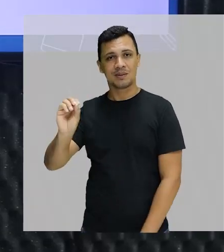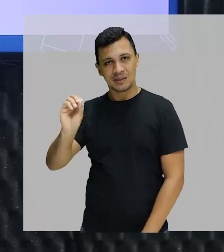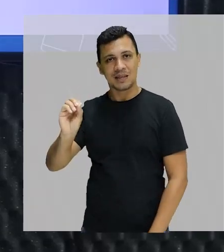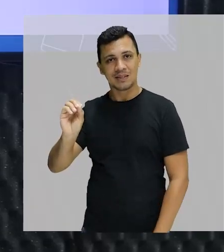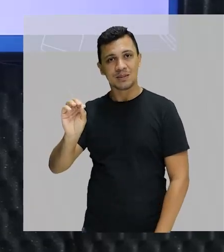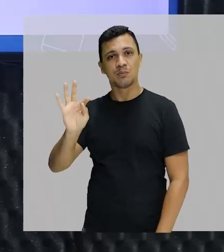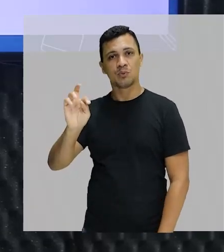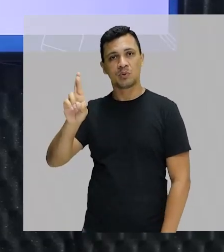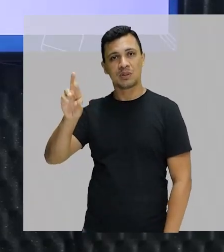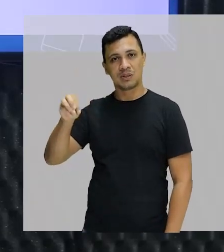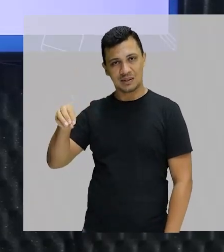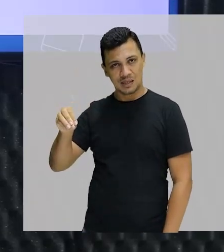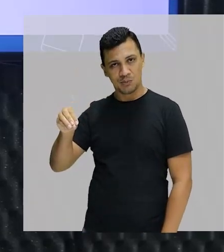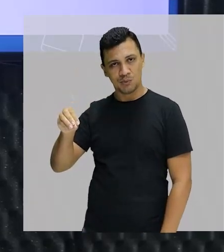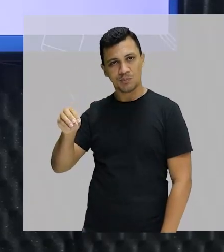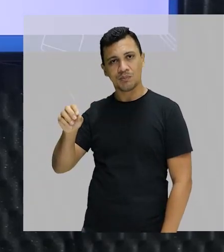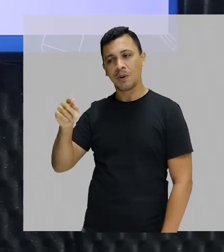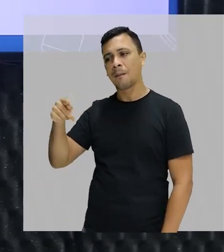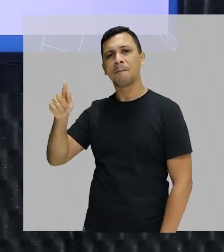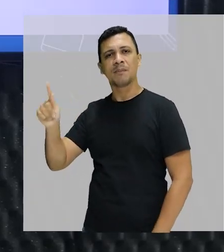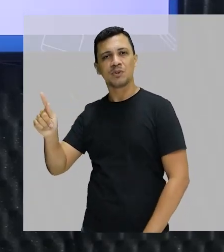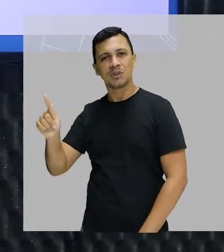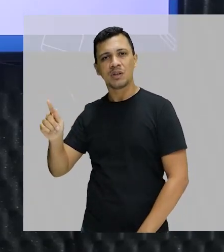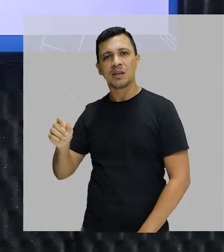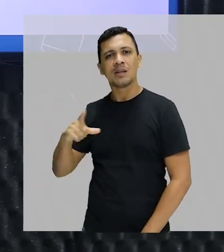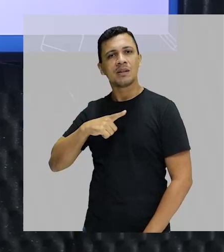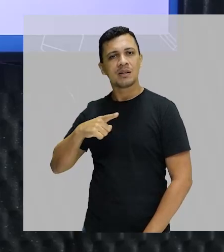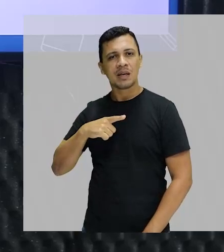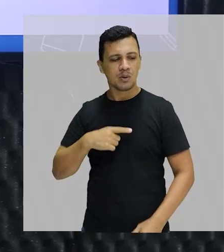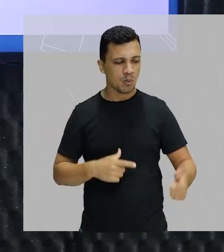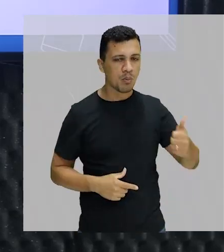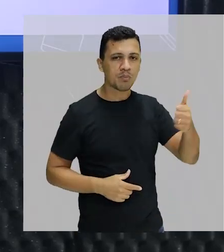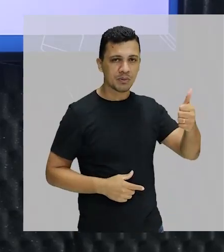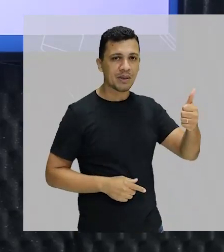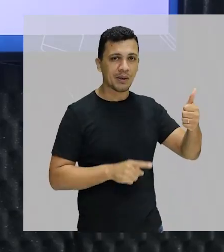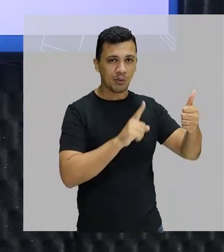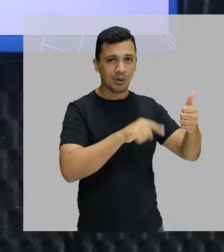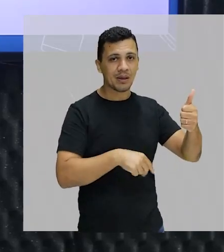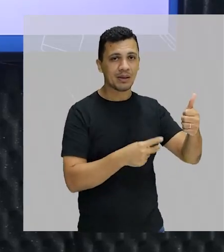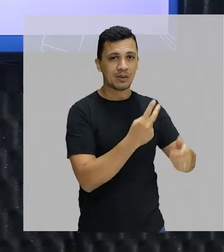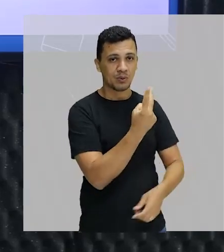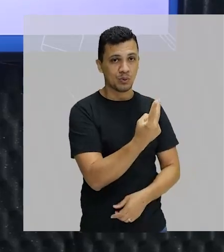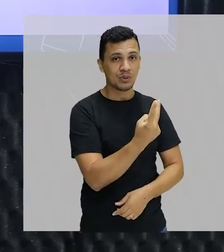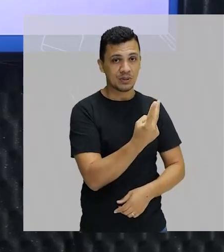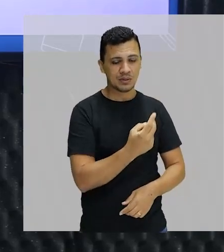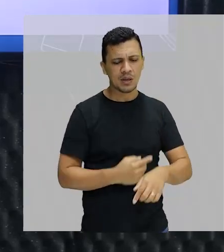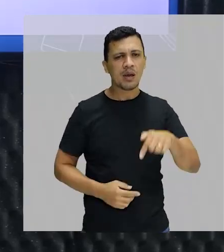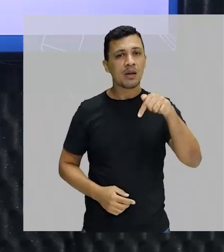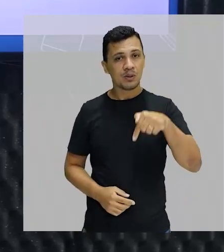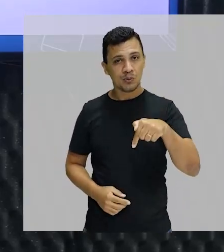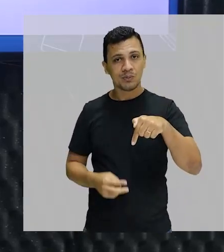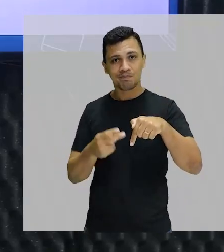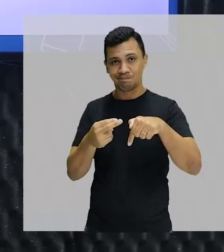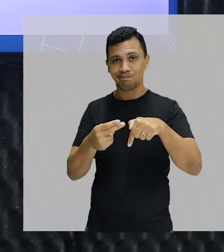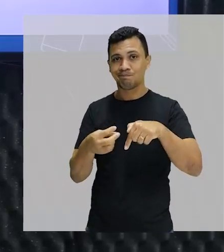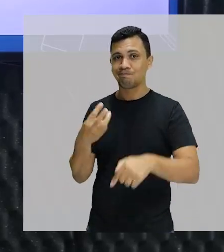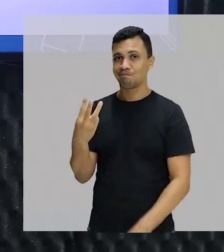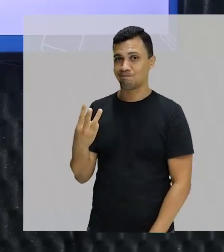de uma progressão geométrica cujo primeiro termo é 2 e a razão é 3. Gente, olha